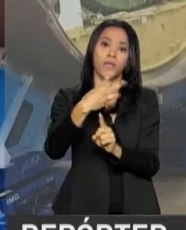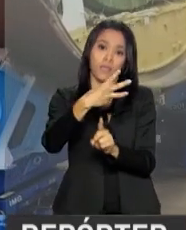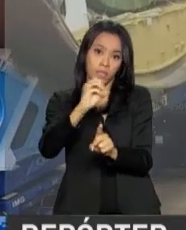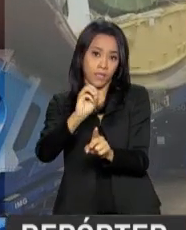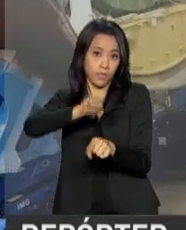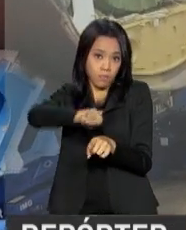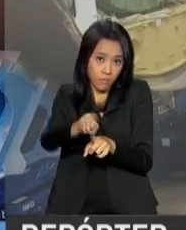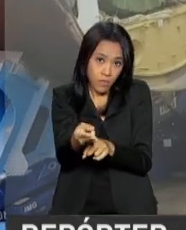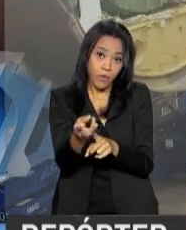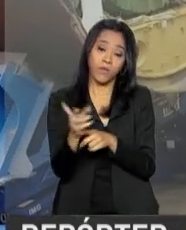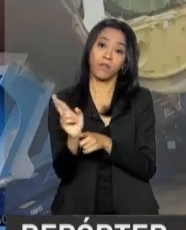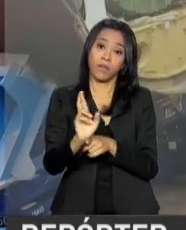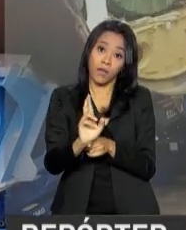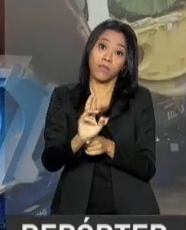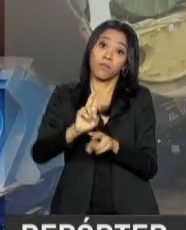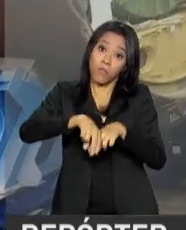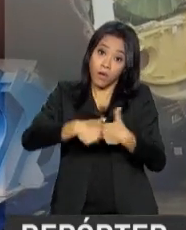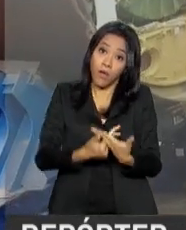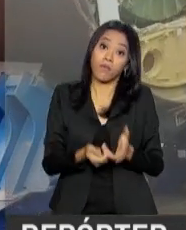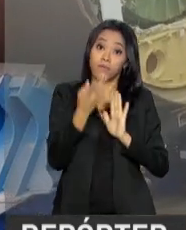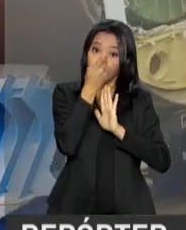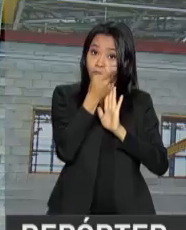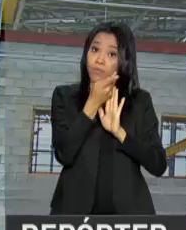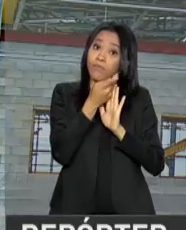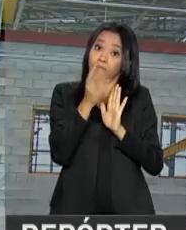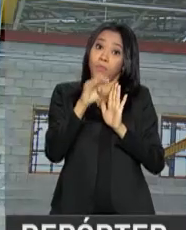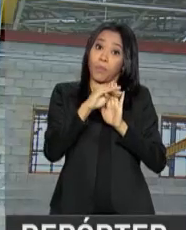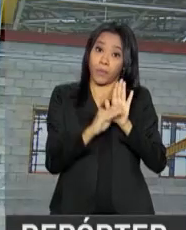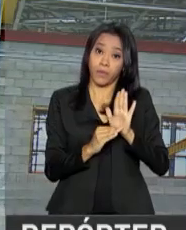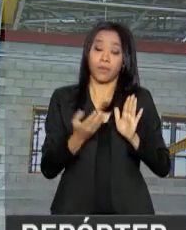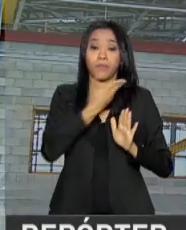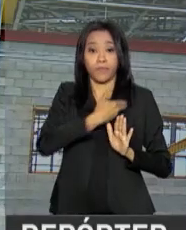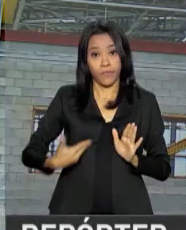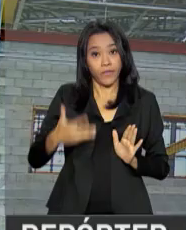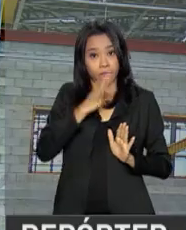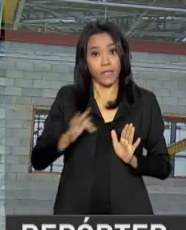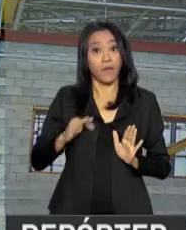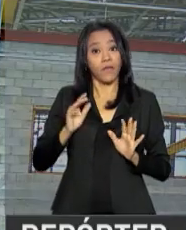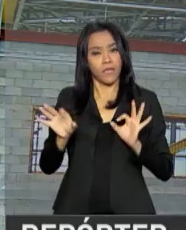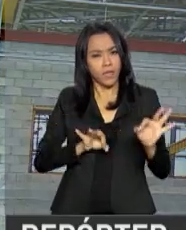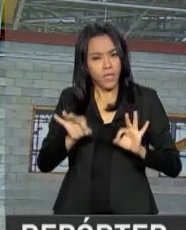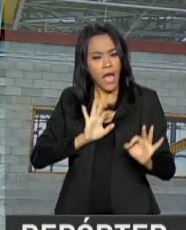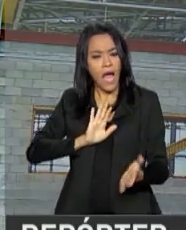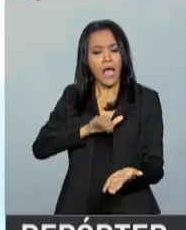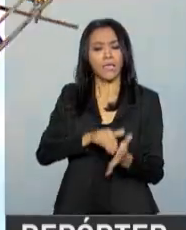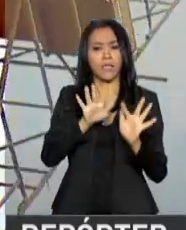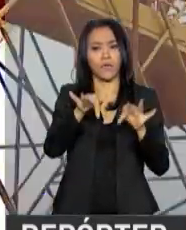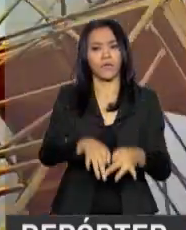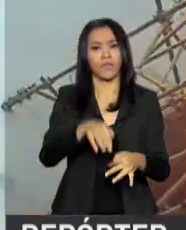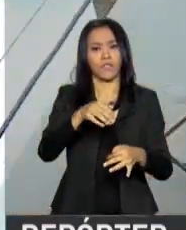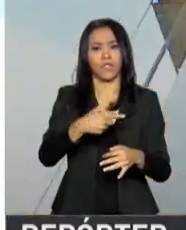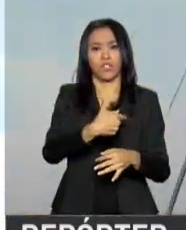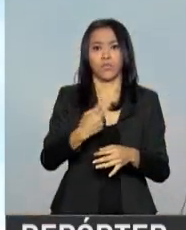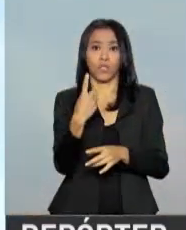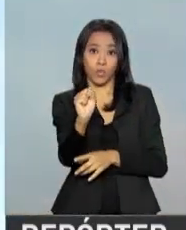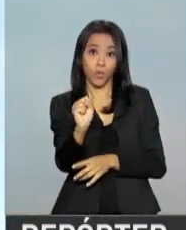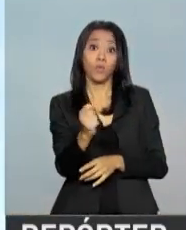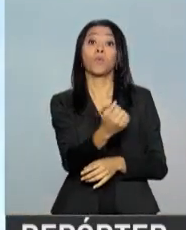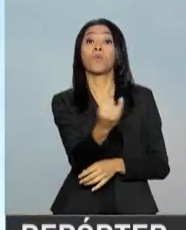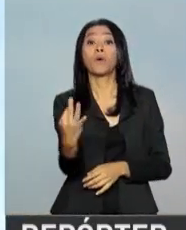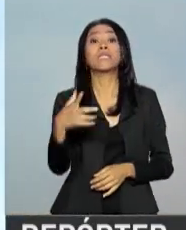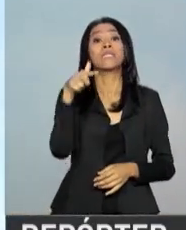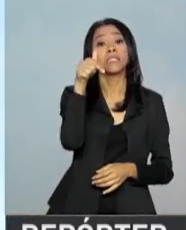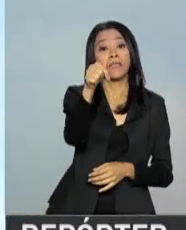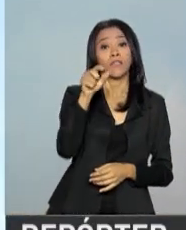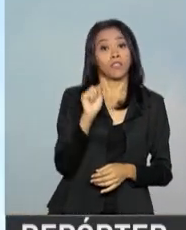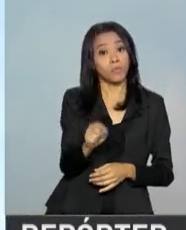milhões de reais por meio do programa Avançar, que prevê a conclusão até o final de 2018 de mais de 7 mil obras